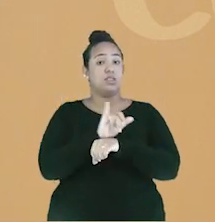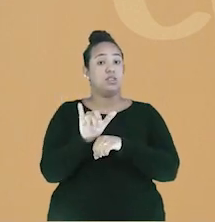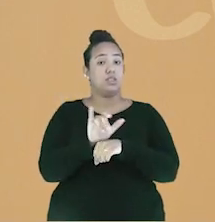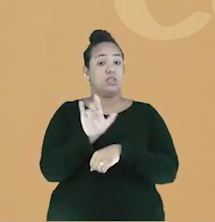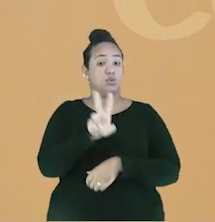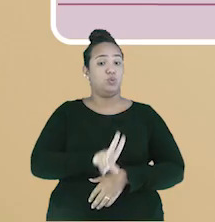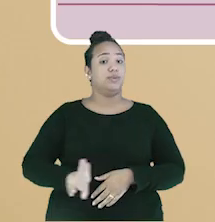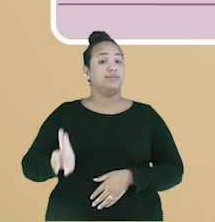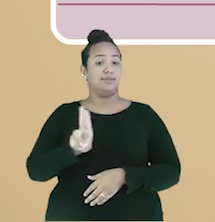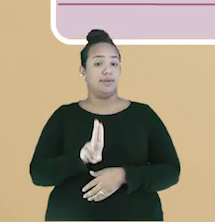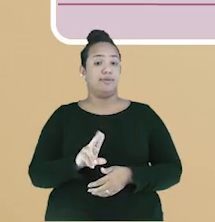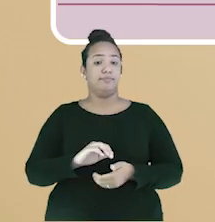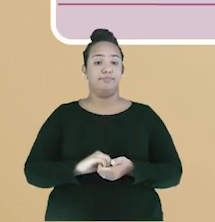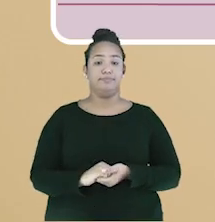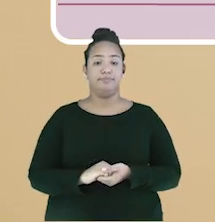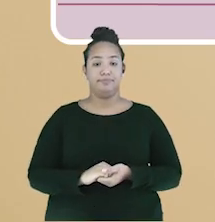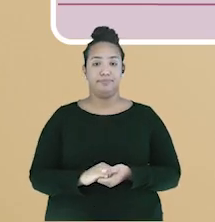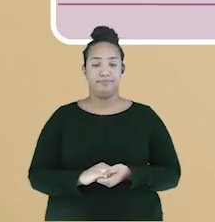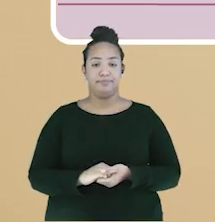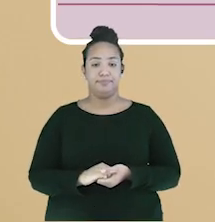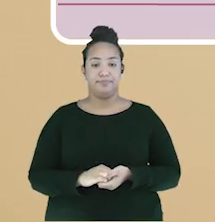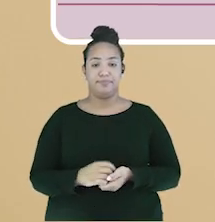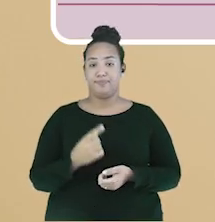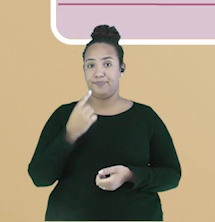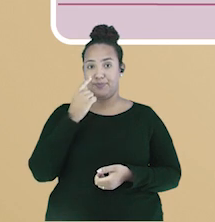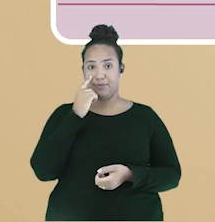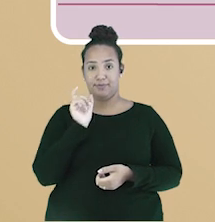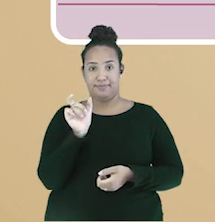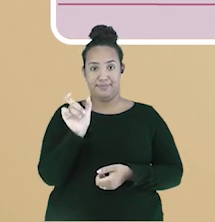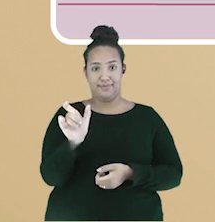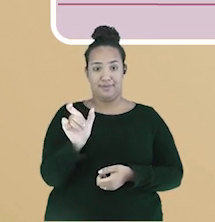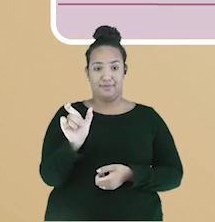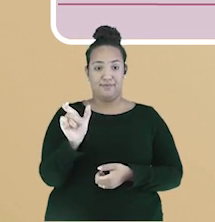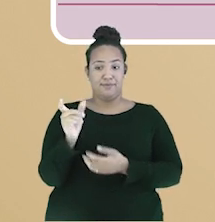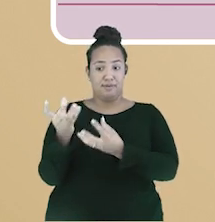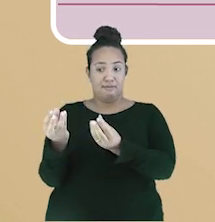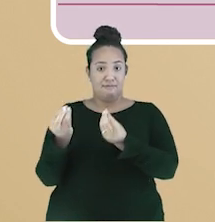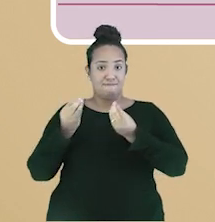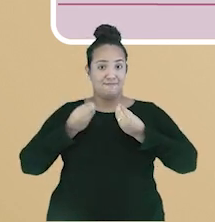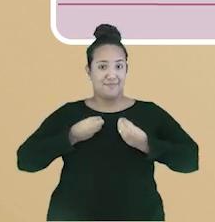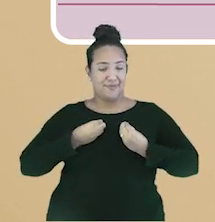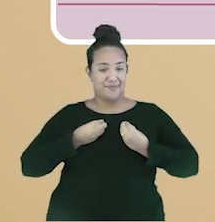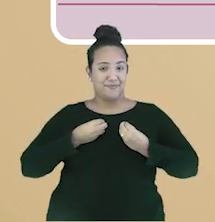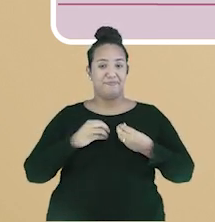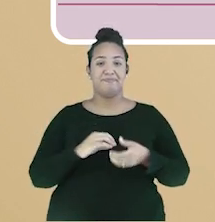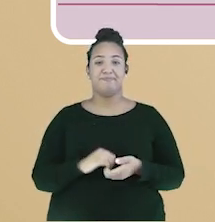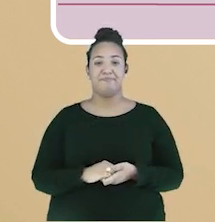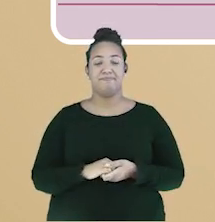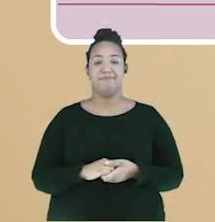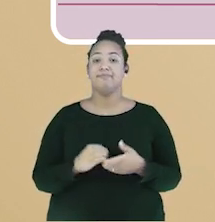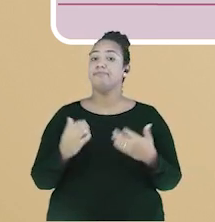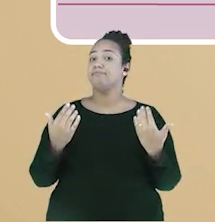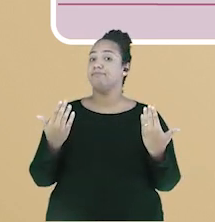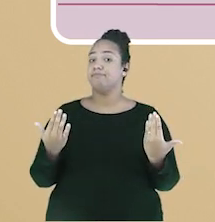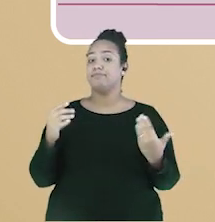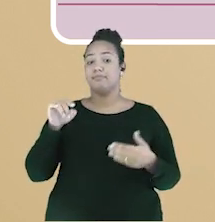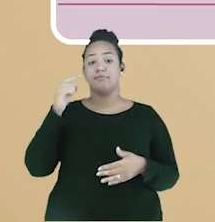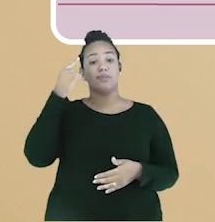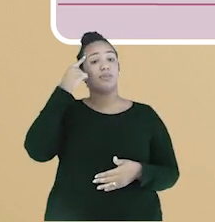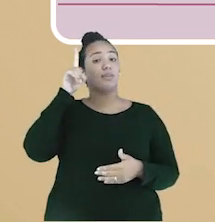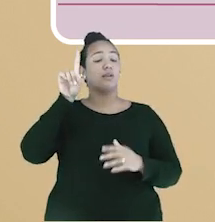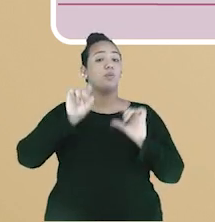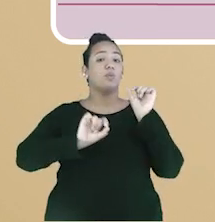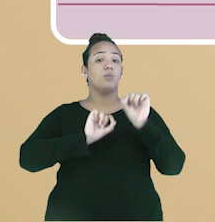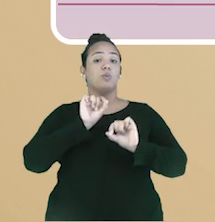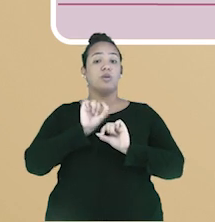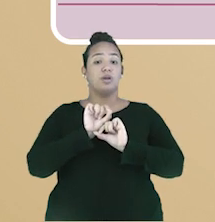adequada. Vamos marcar a ideia ganhou. E aí, essa ideia é